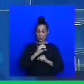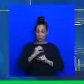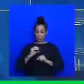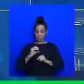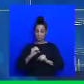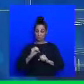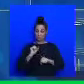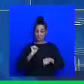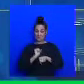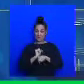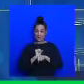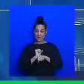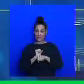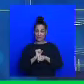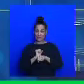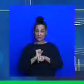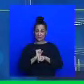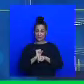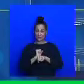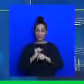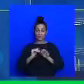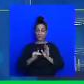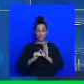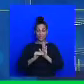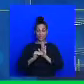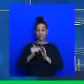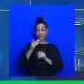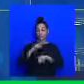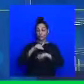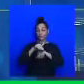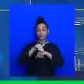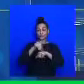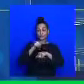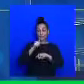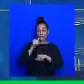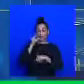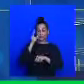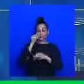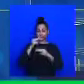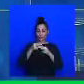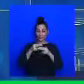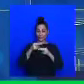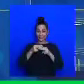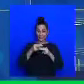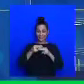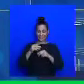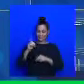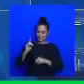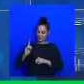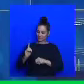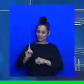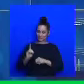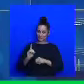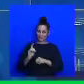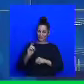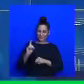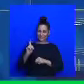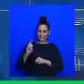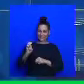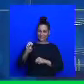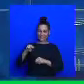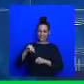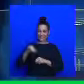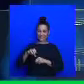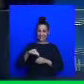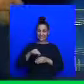baixo. Então, vai ser manualmente. Nós vamos chamar a nossa colega da caixa aqui, a Denise, que vai